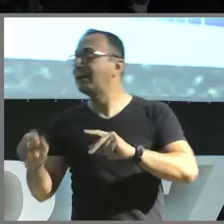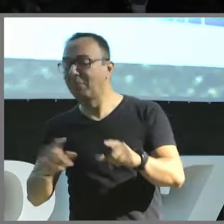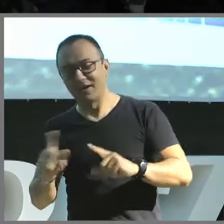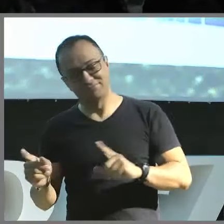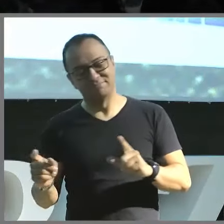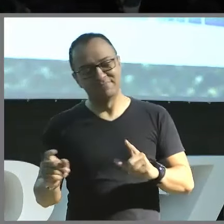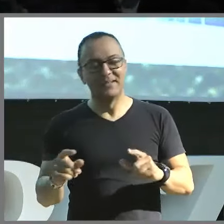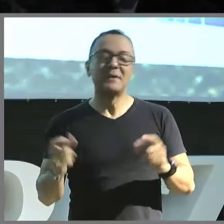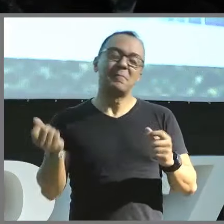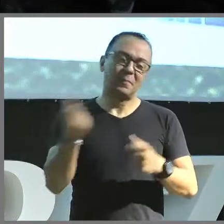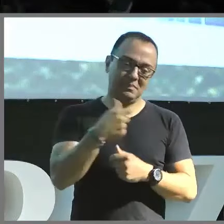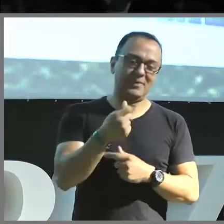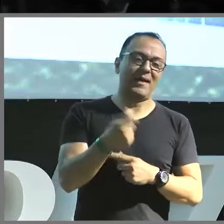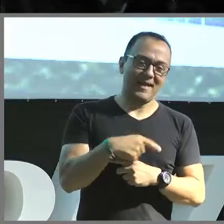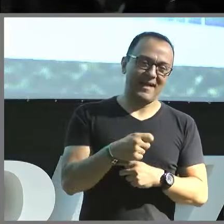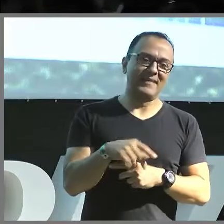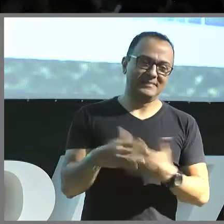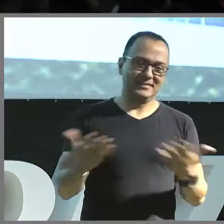Com pouco estudo,